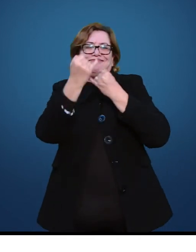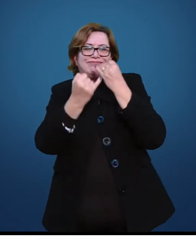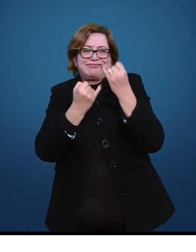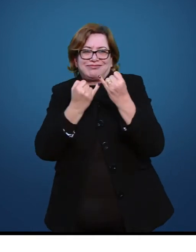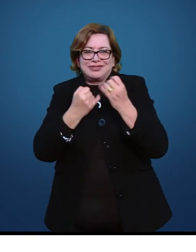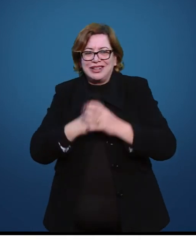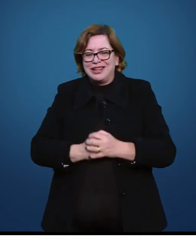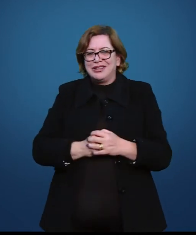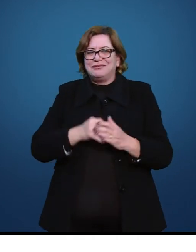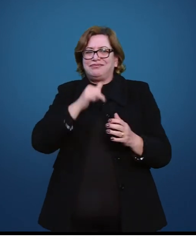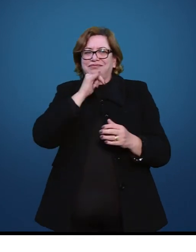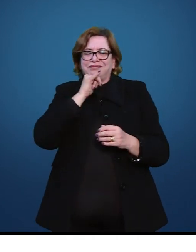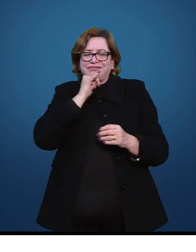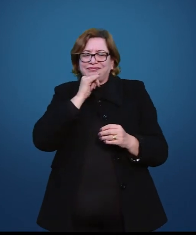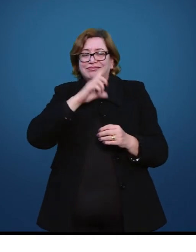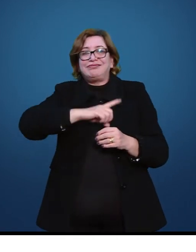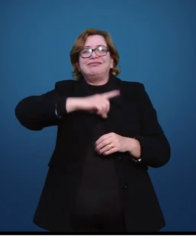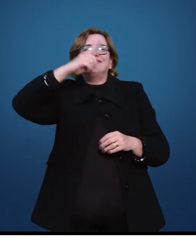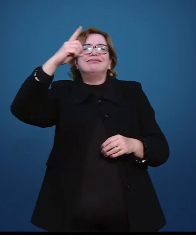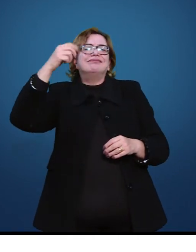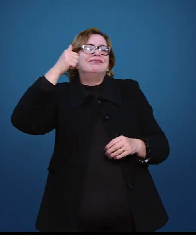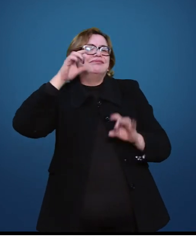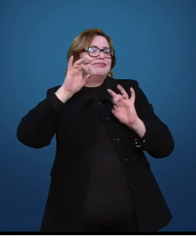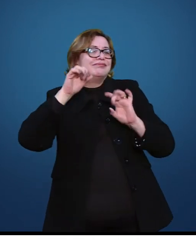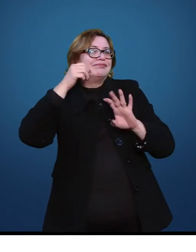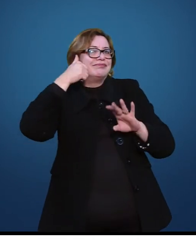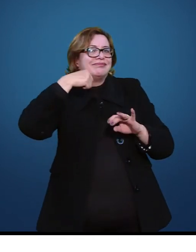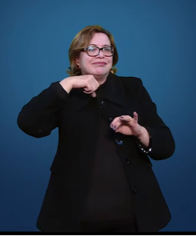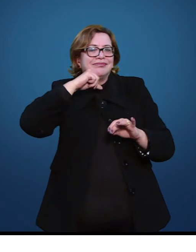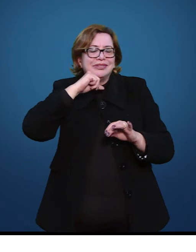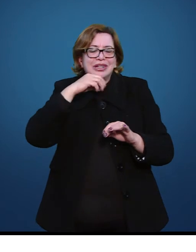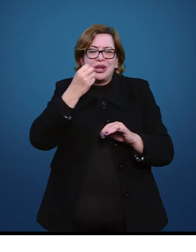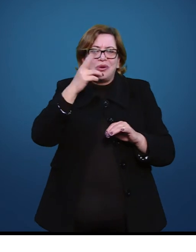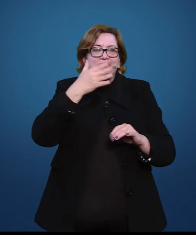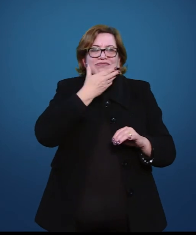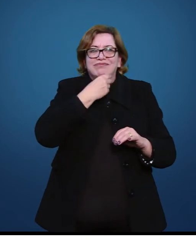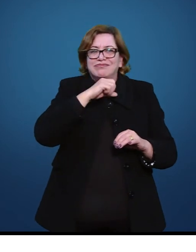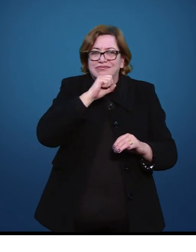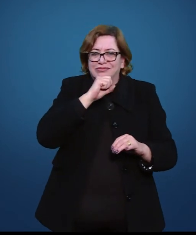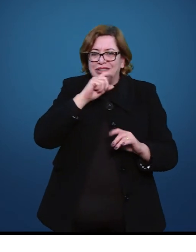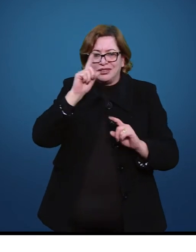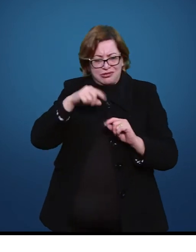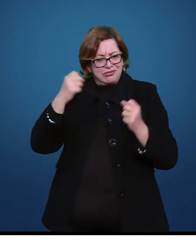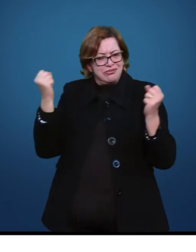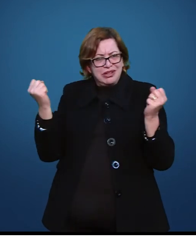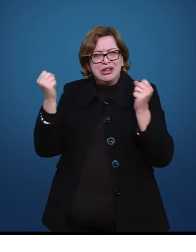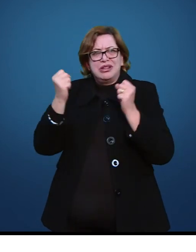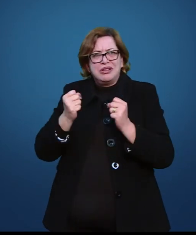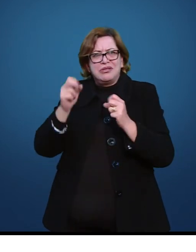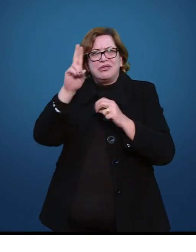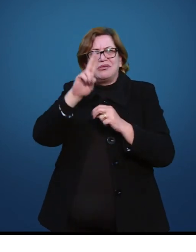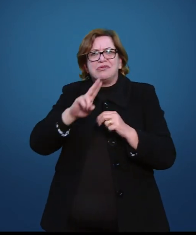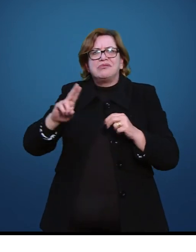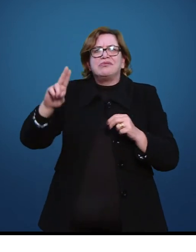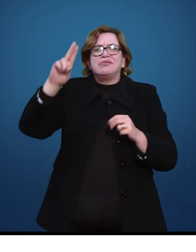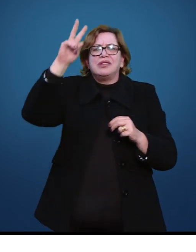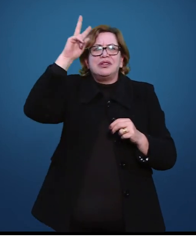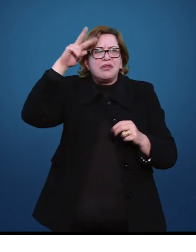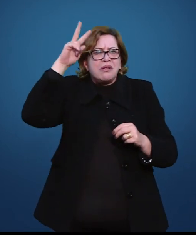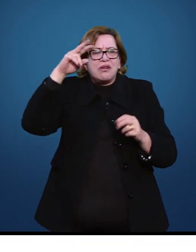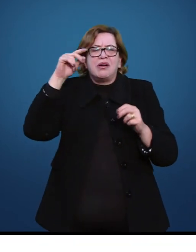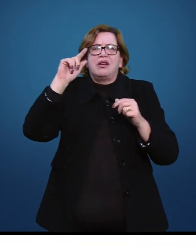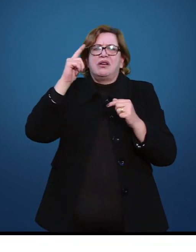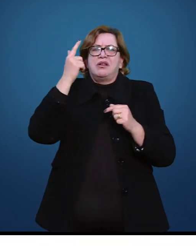se comemorar o Dia das Mães, o Dia dos Pais, por exemplo, nós podemos estar articulando temáticas da história, da geografia, das